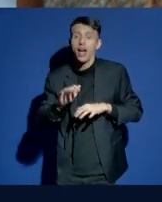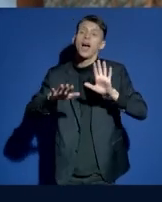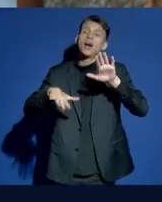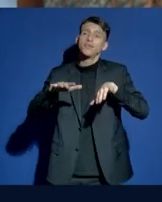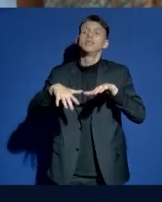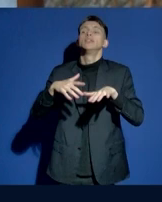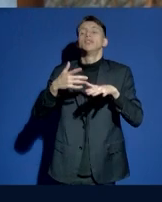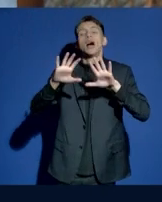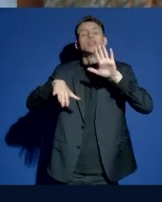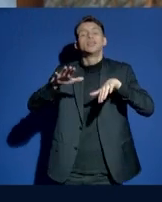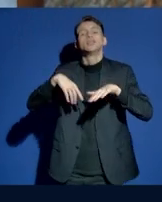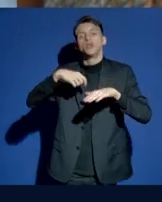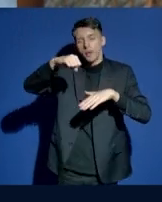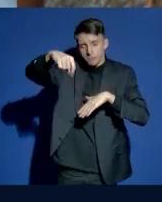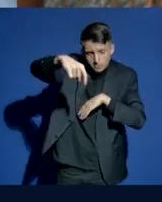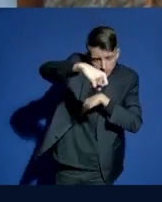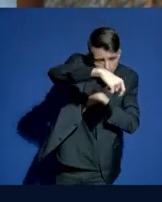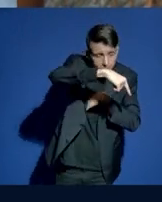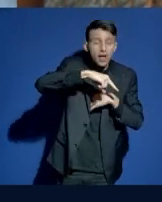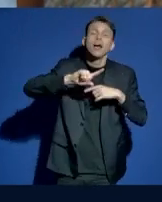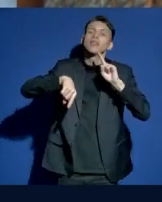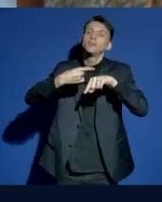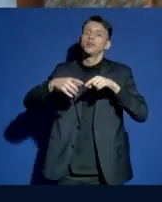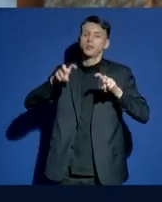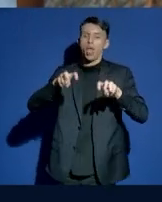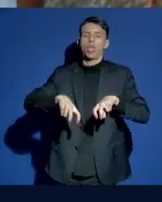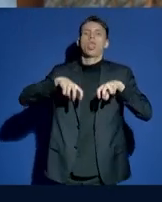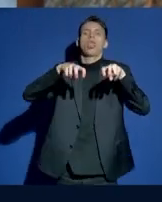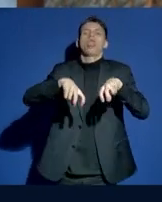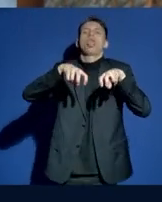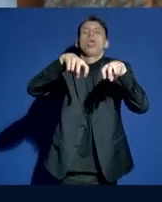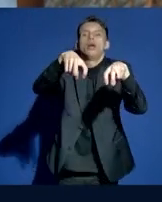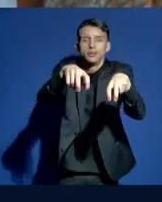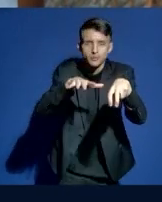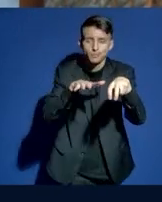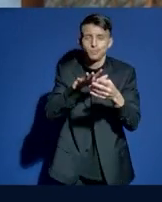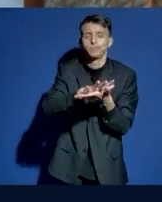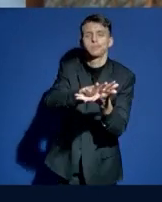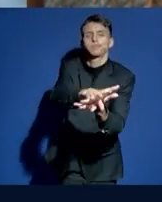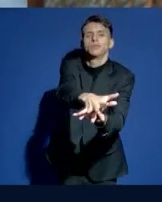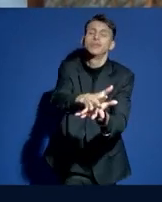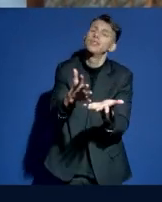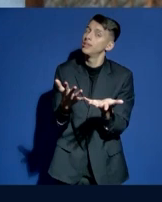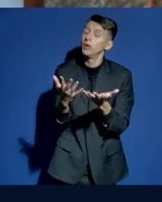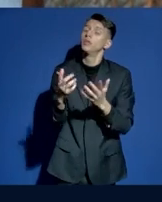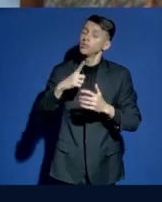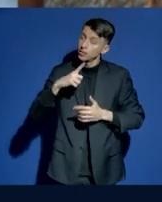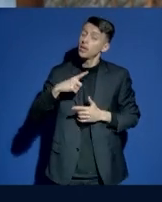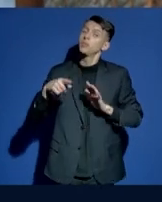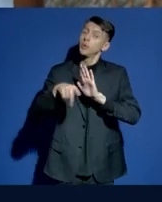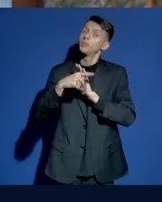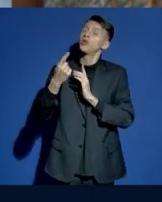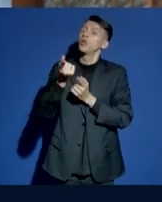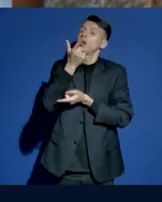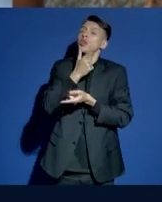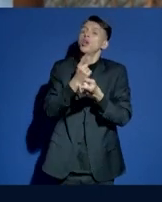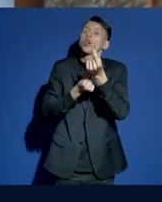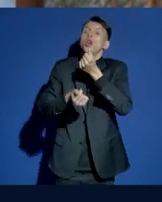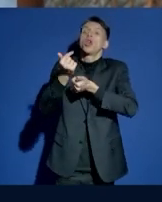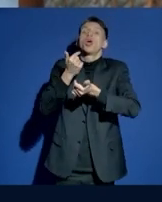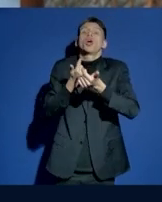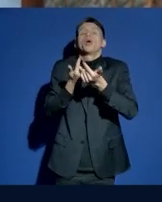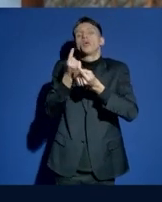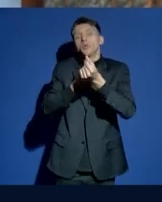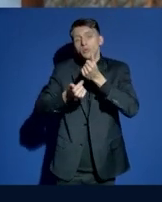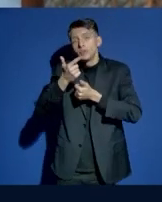por cima com pulverizador né então a Stara tem uma inovação que chama mas era amassamento que ela faz ela economiza em torno de três